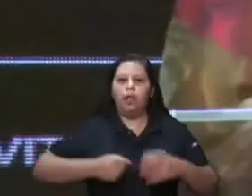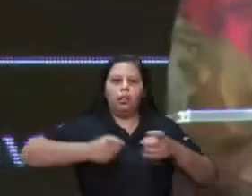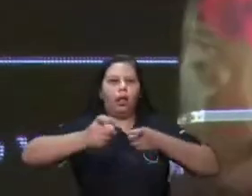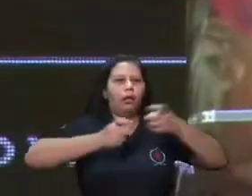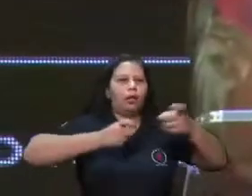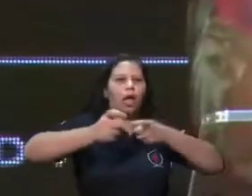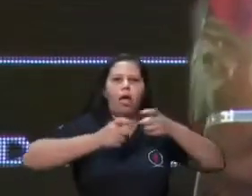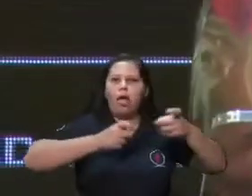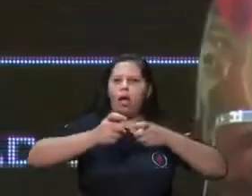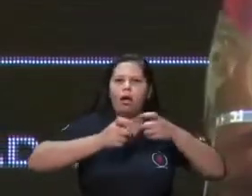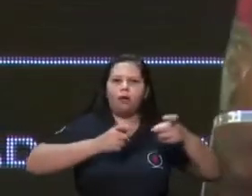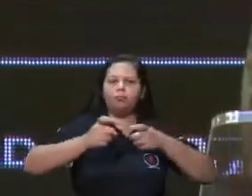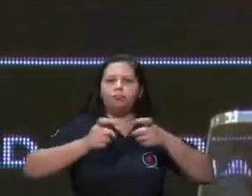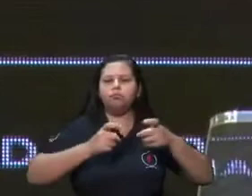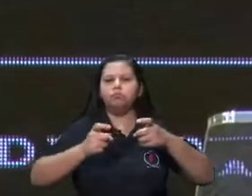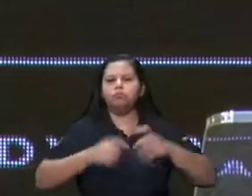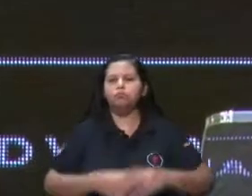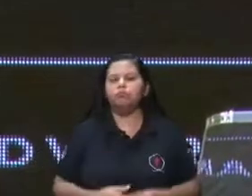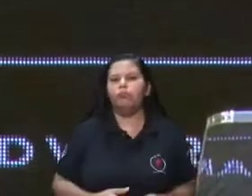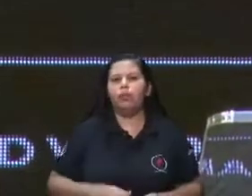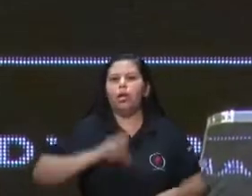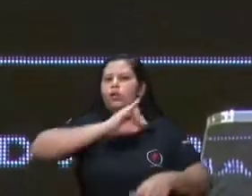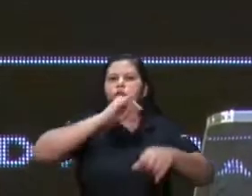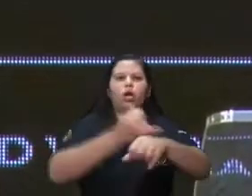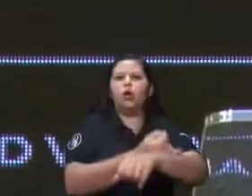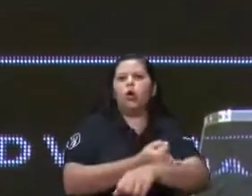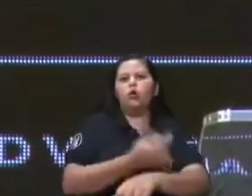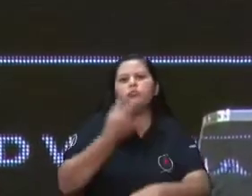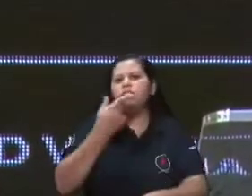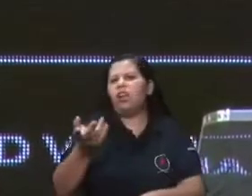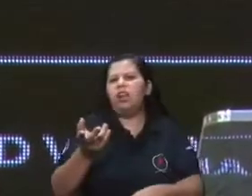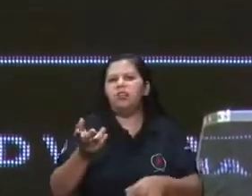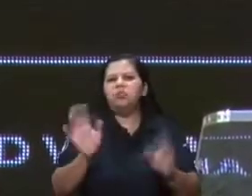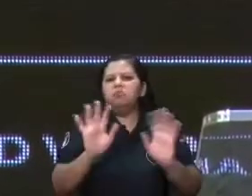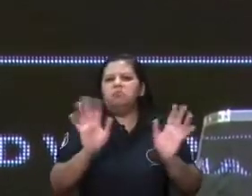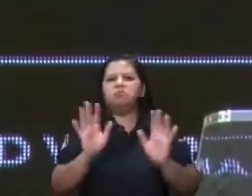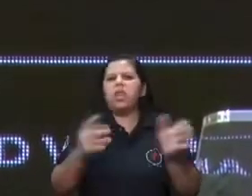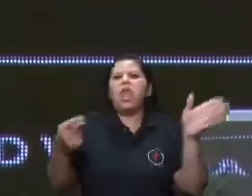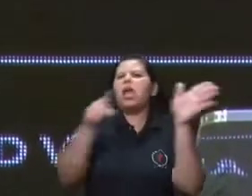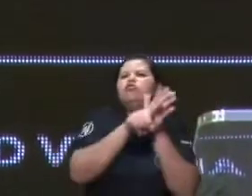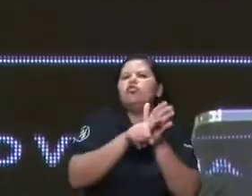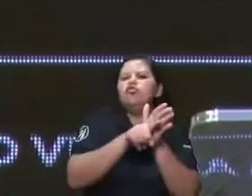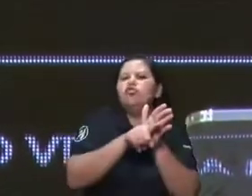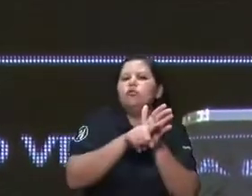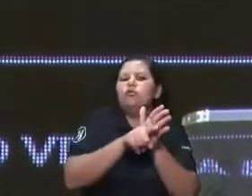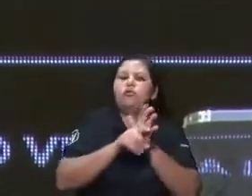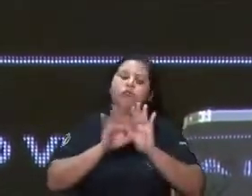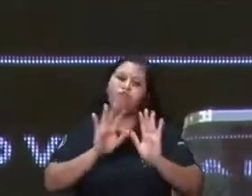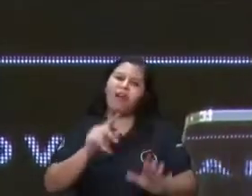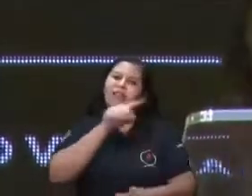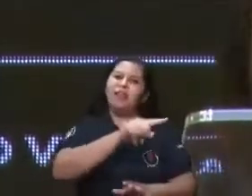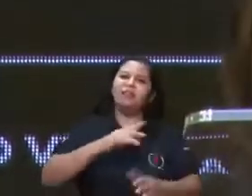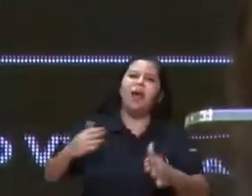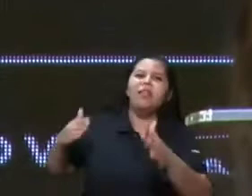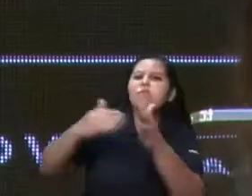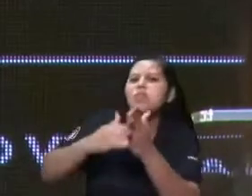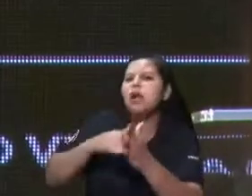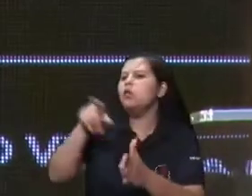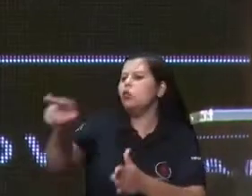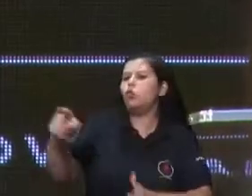acometerá. Ele não está dizendo nada tão negativo para o filho, mas ele está dizendo algo limitado. É essa